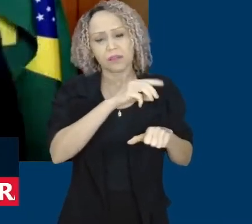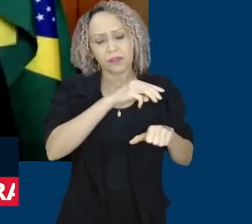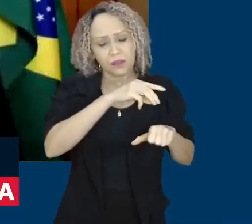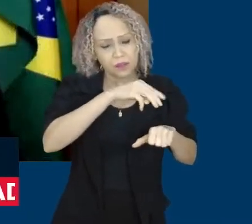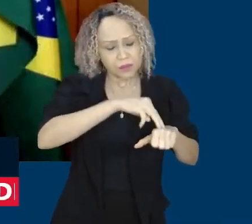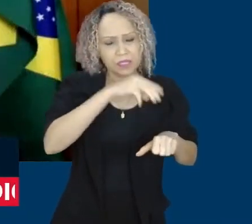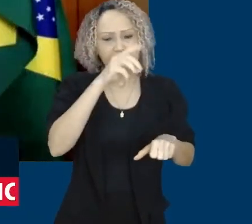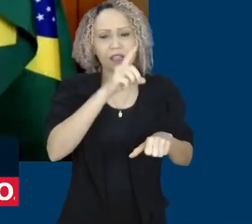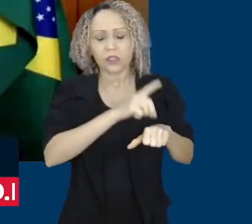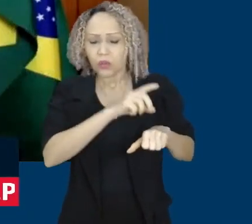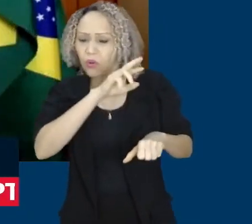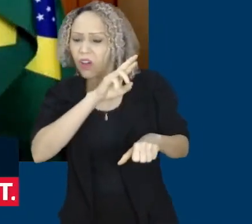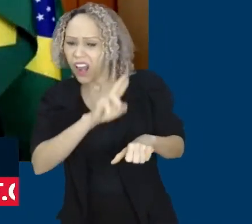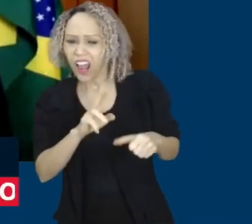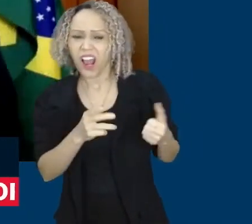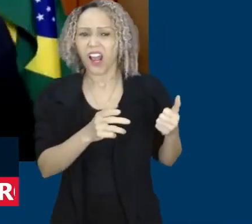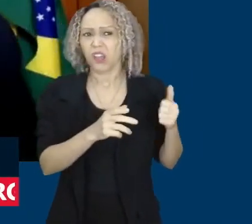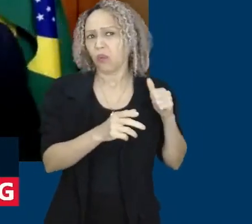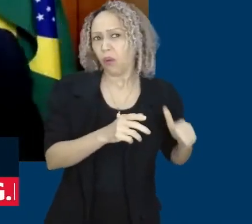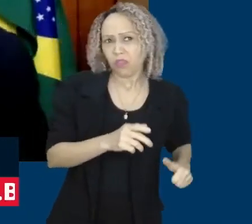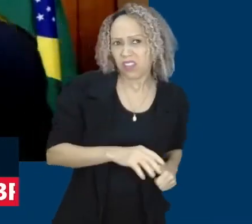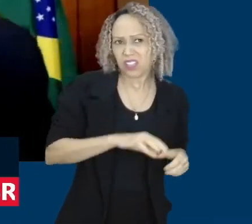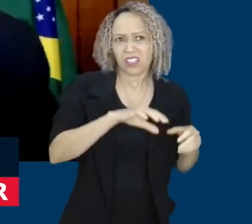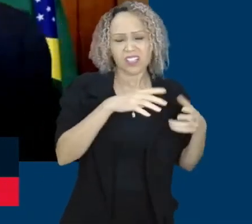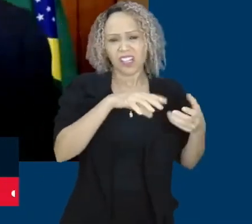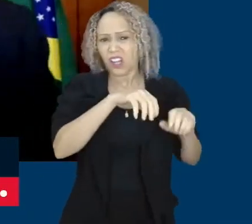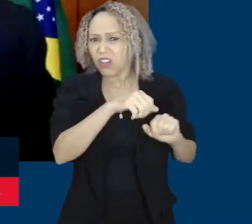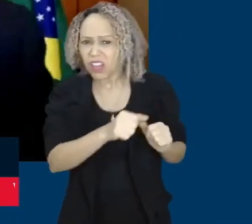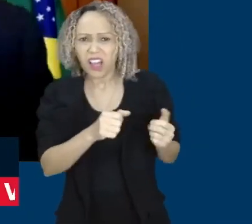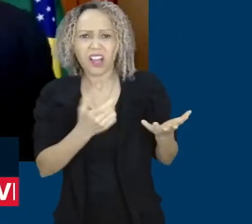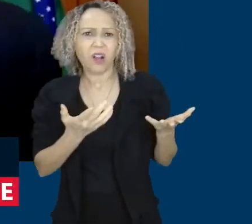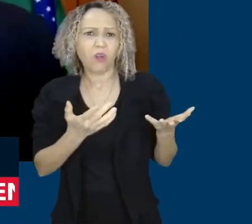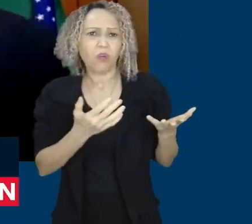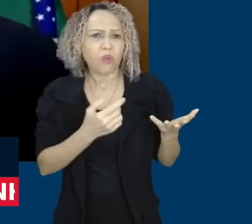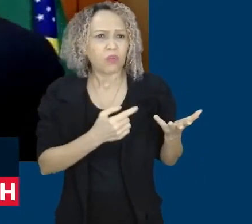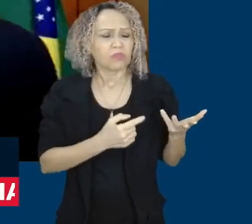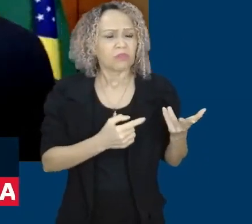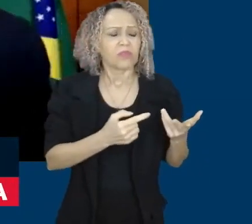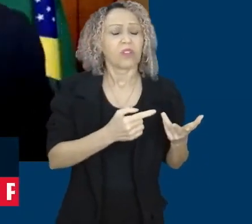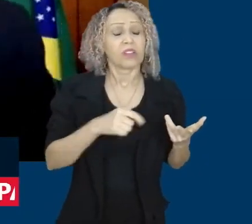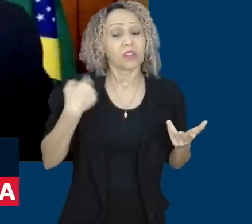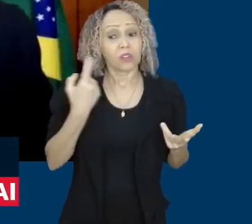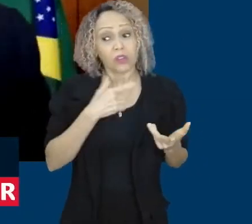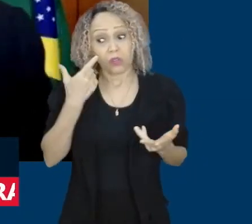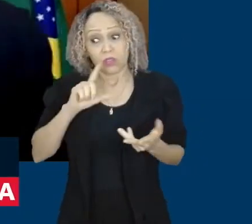mesmo assim estamos ainda na luta para devolver os